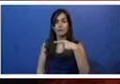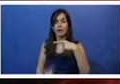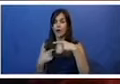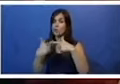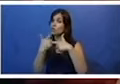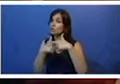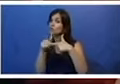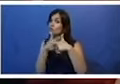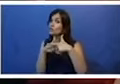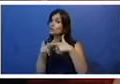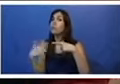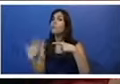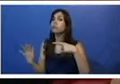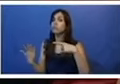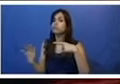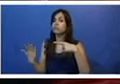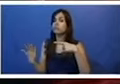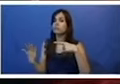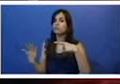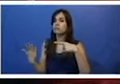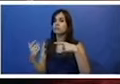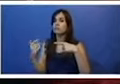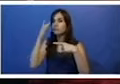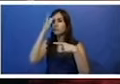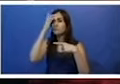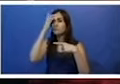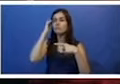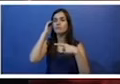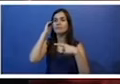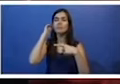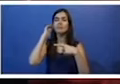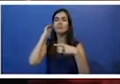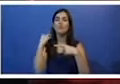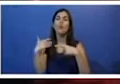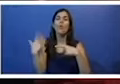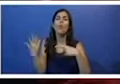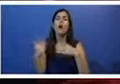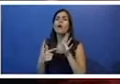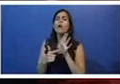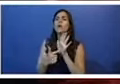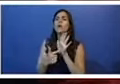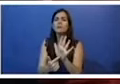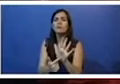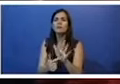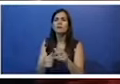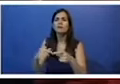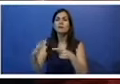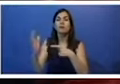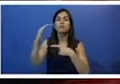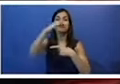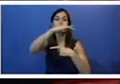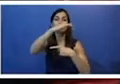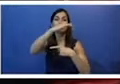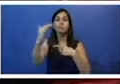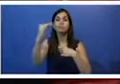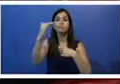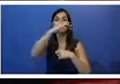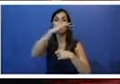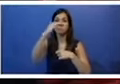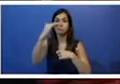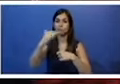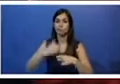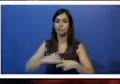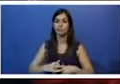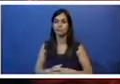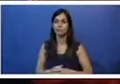Maria Eduarda então eu tenho que ver que parte que representa essa parte aqui ó do todo referência